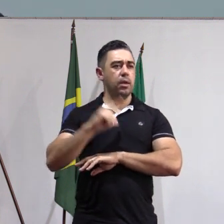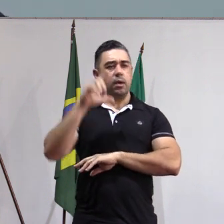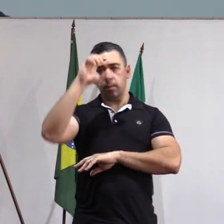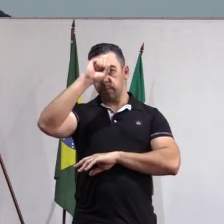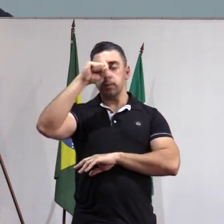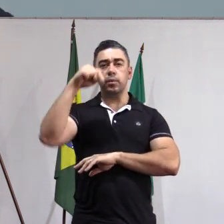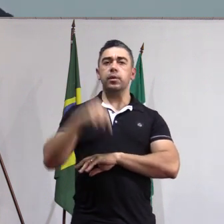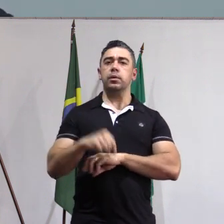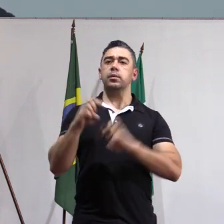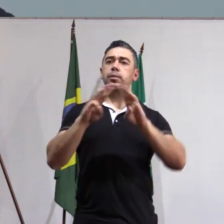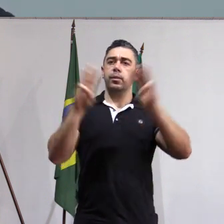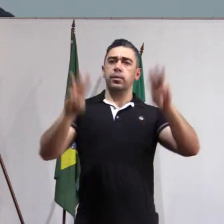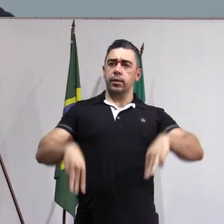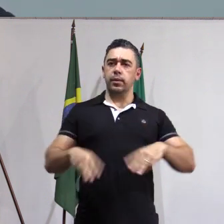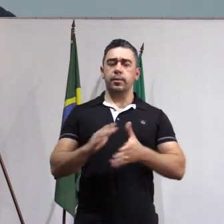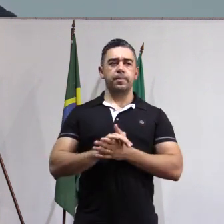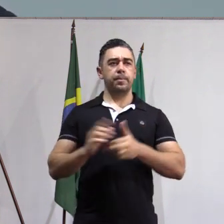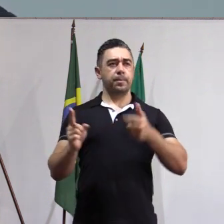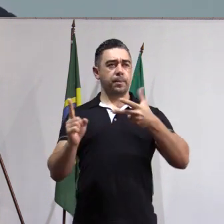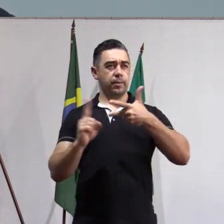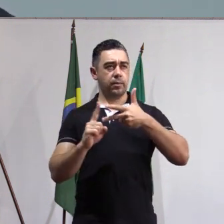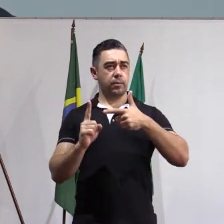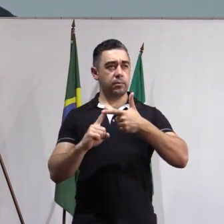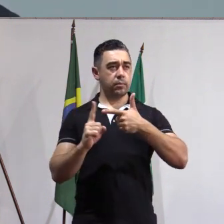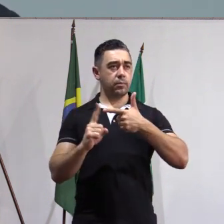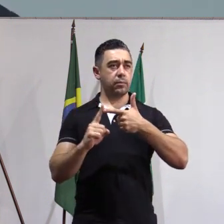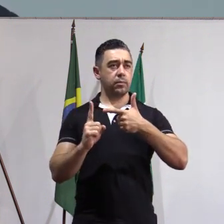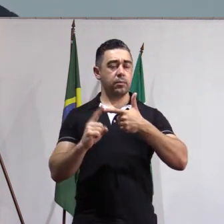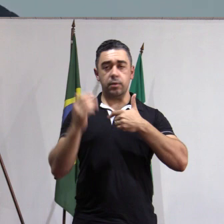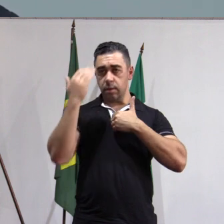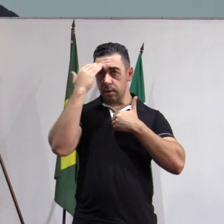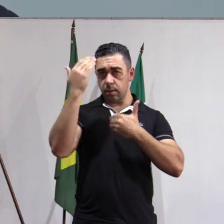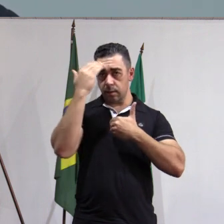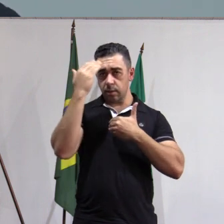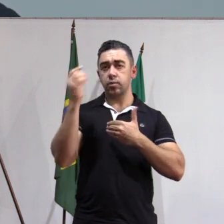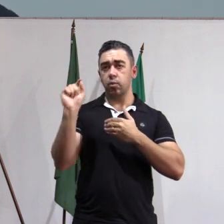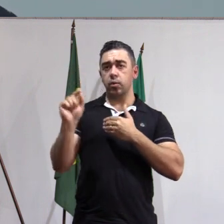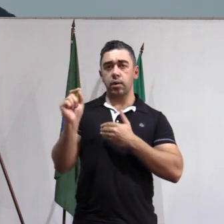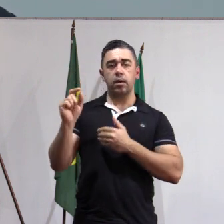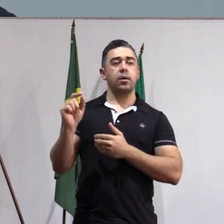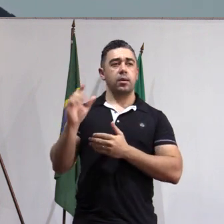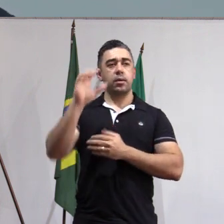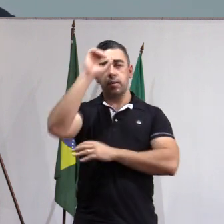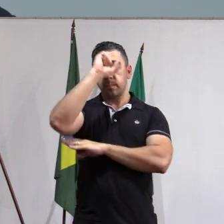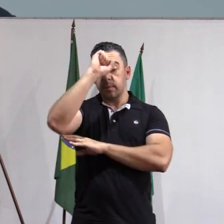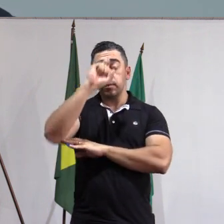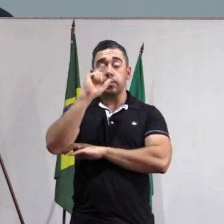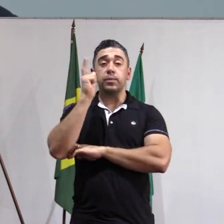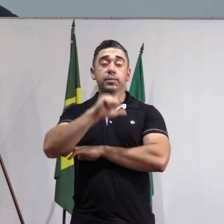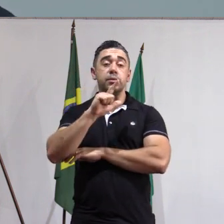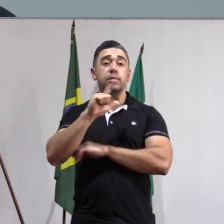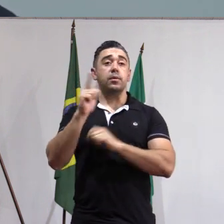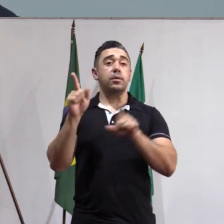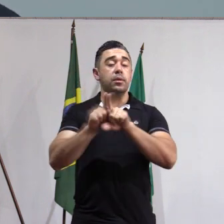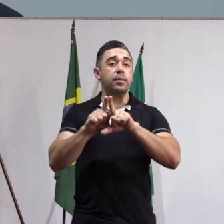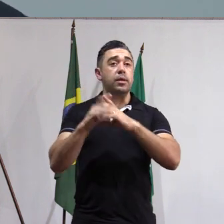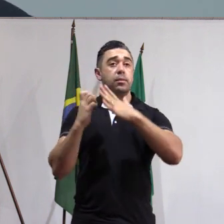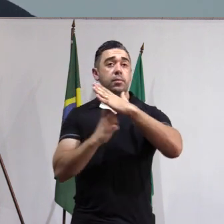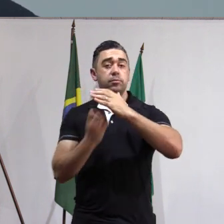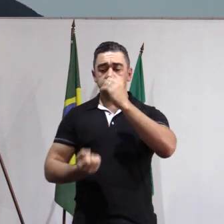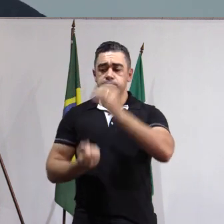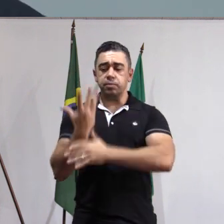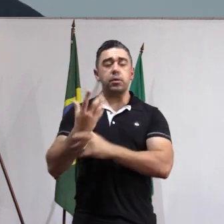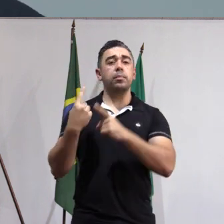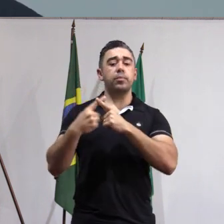universidade. Segundo ponto, é a gratidão porque eles aprenderam e a gratidão por ser o que são a partir do